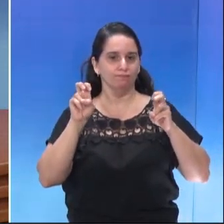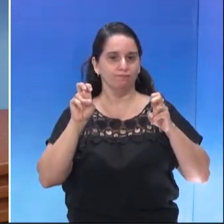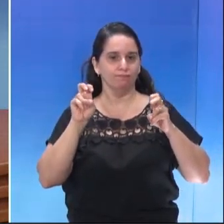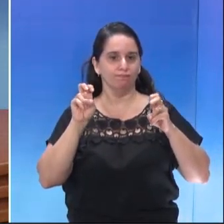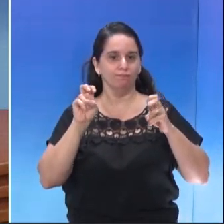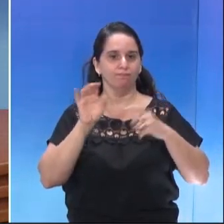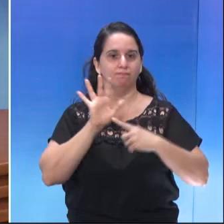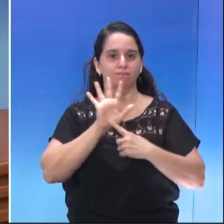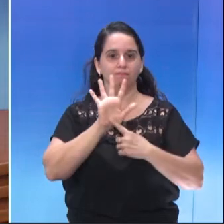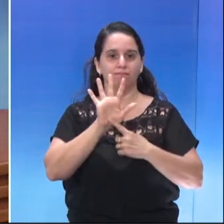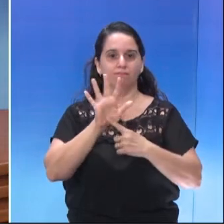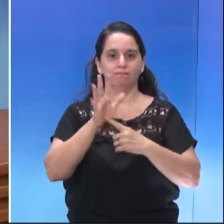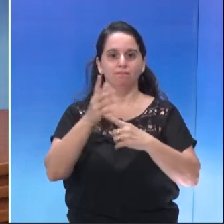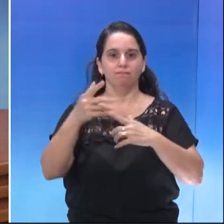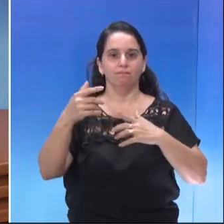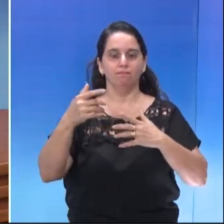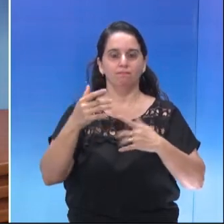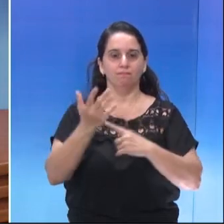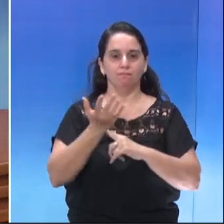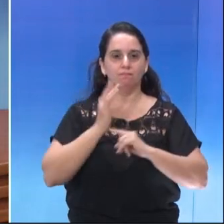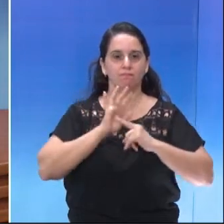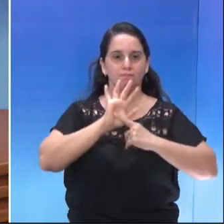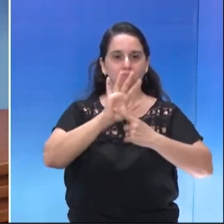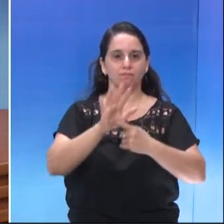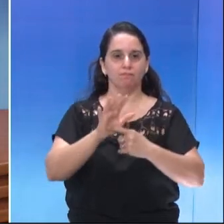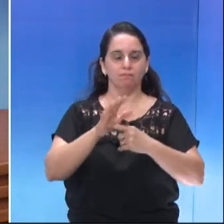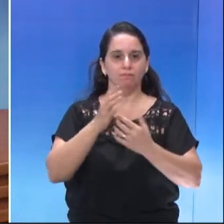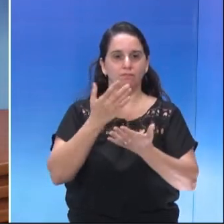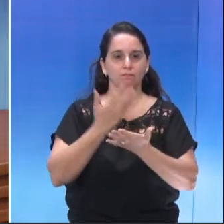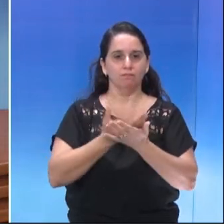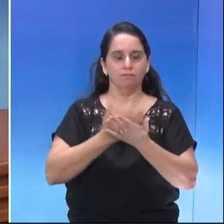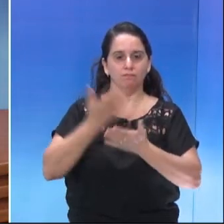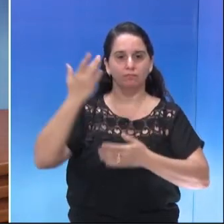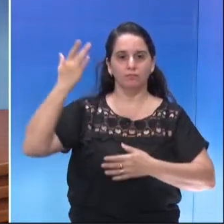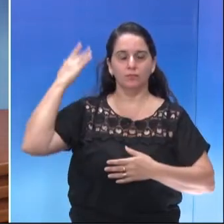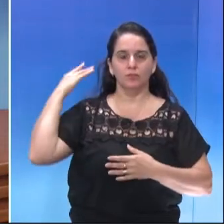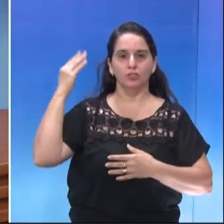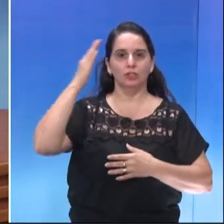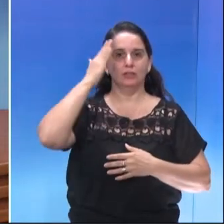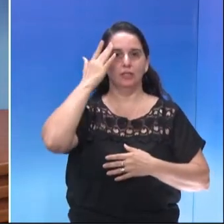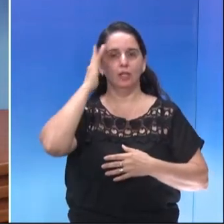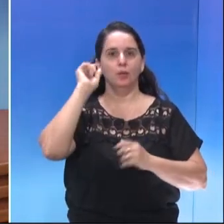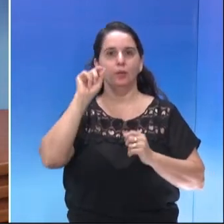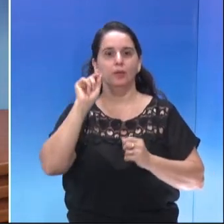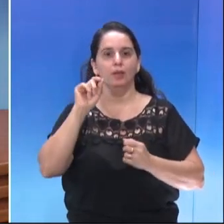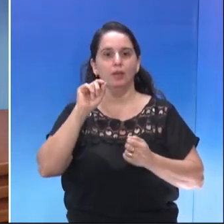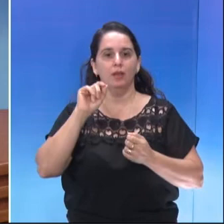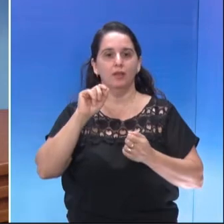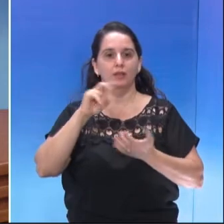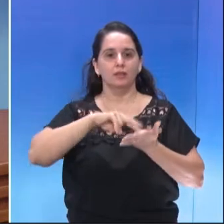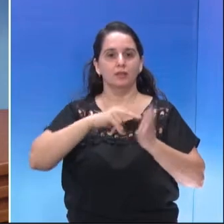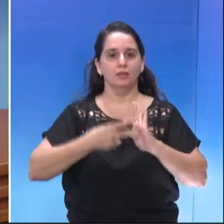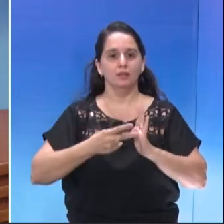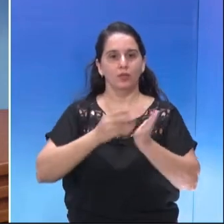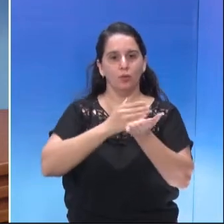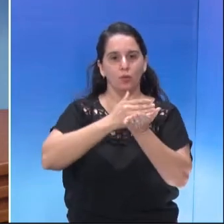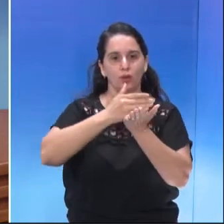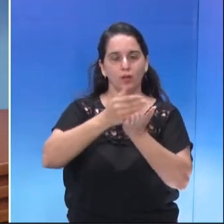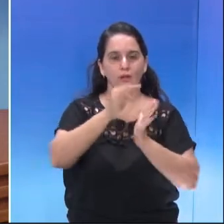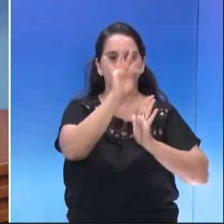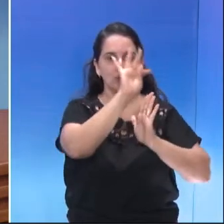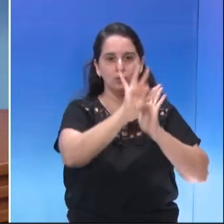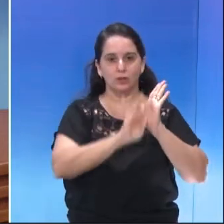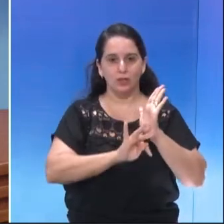encontros anteriores nós já construímos um entendimento do que é o início do texto, o meio do texto, e hoje nós